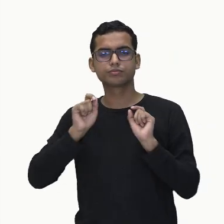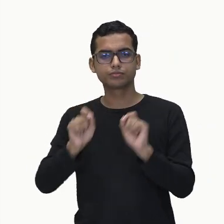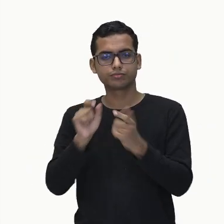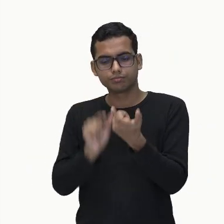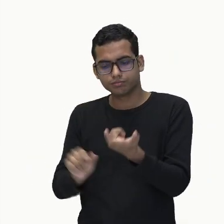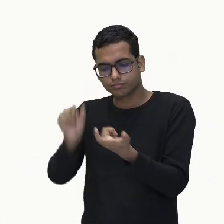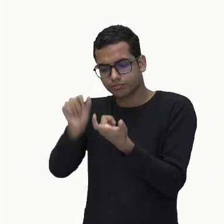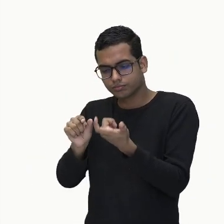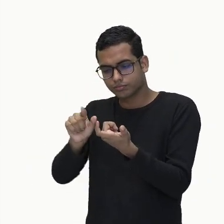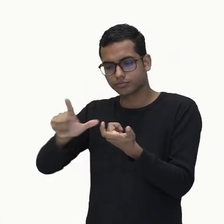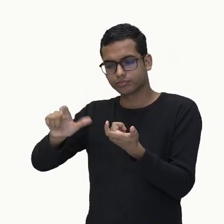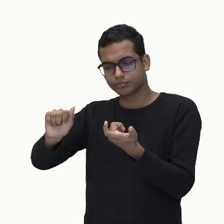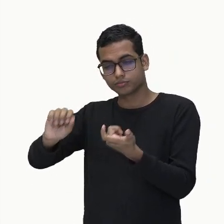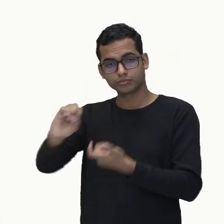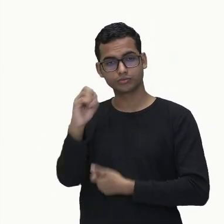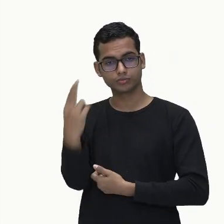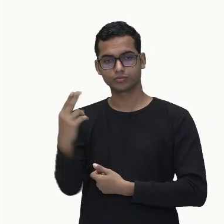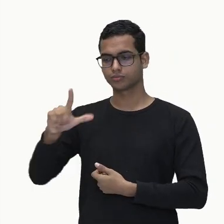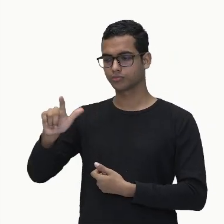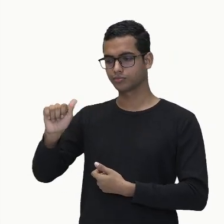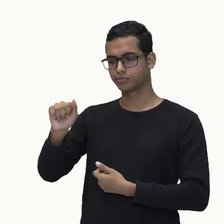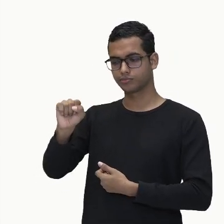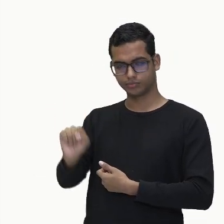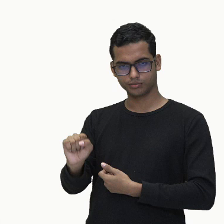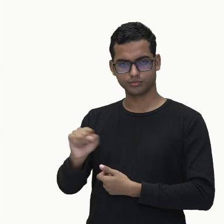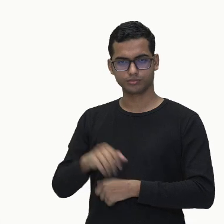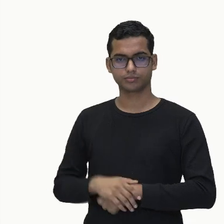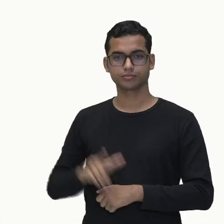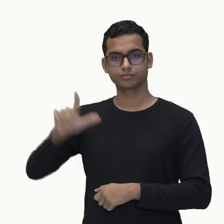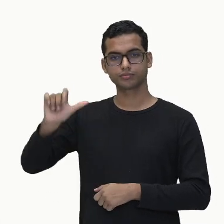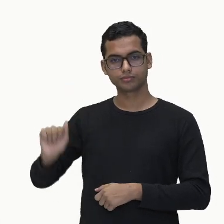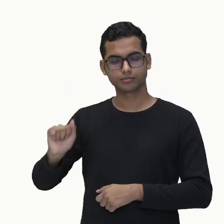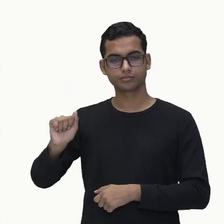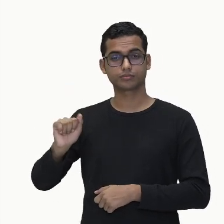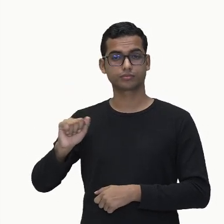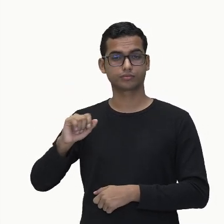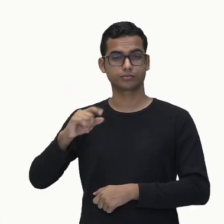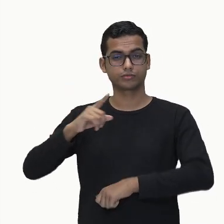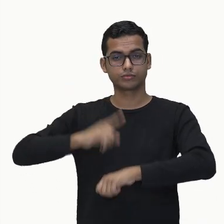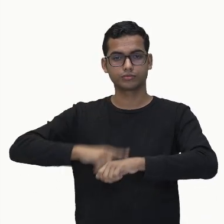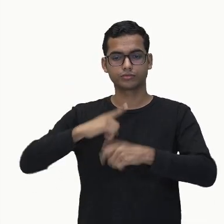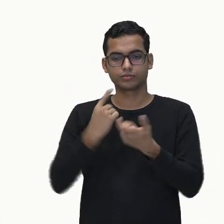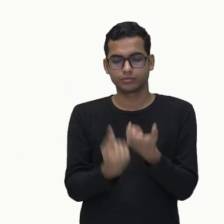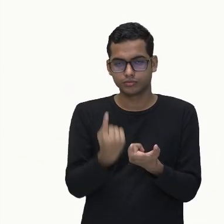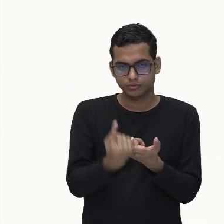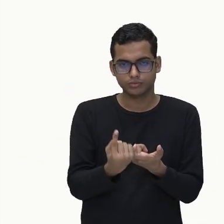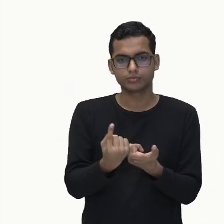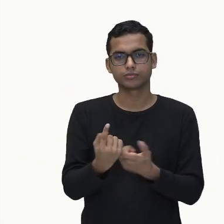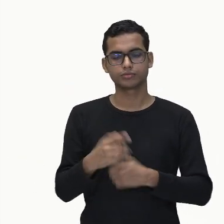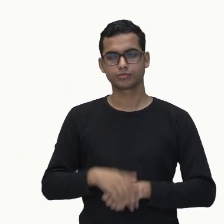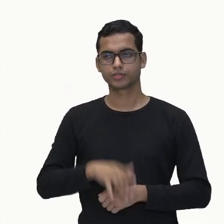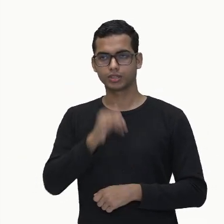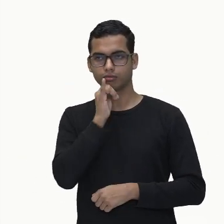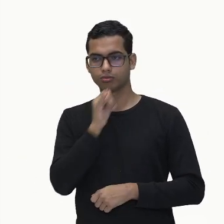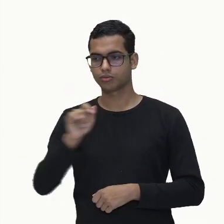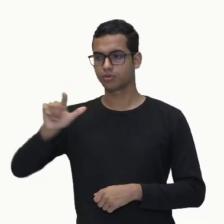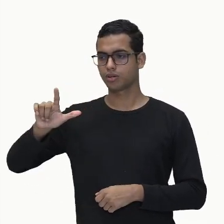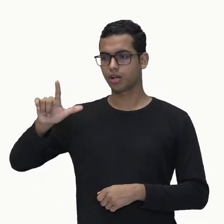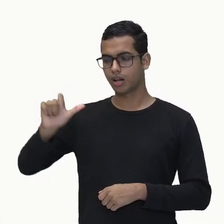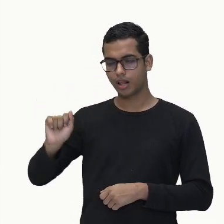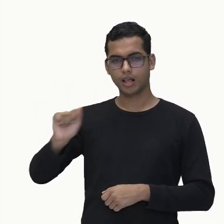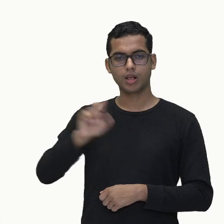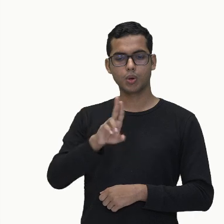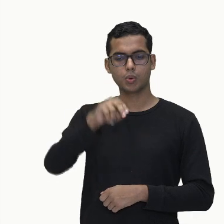las professor mas por qu o lá se a hora for singular uma hora não é singular então esla